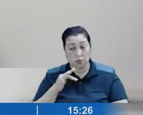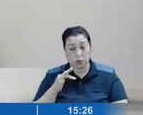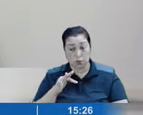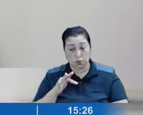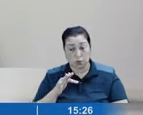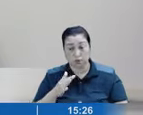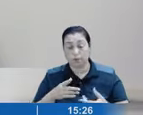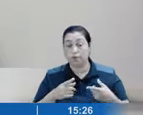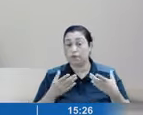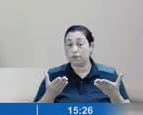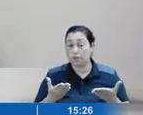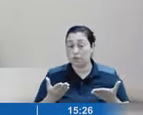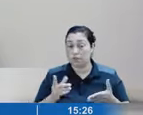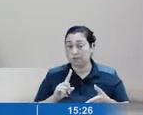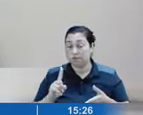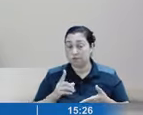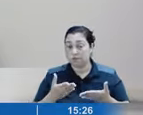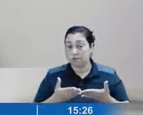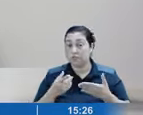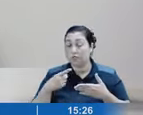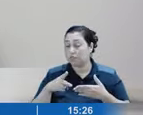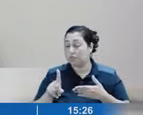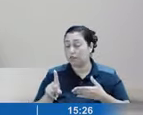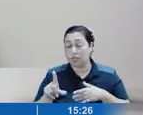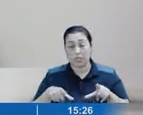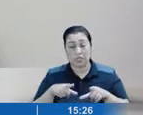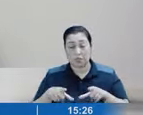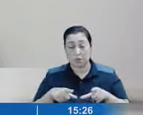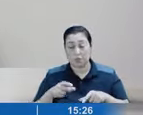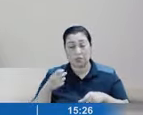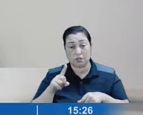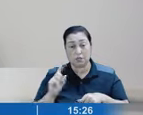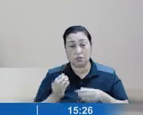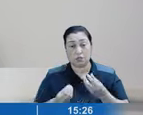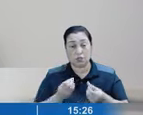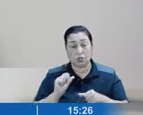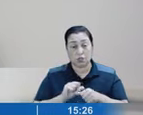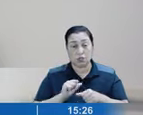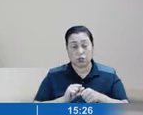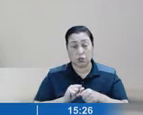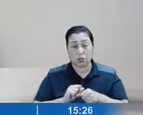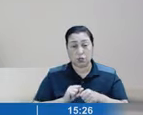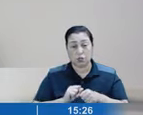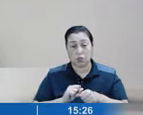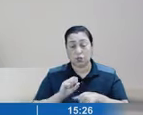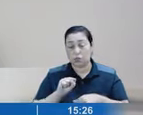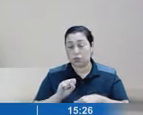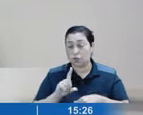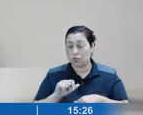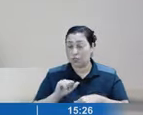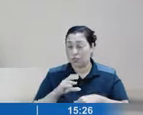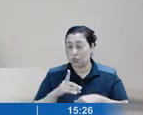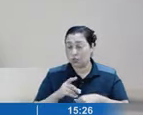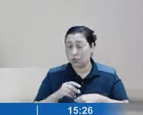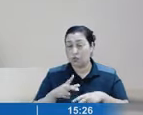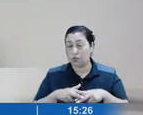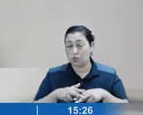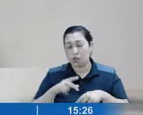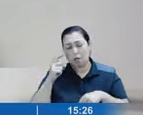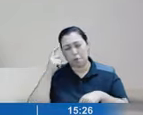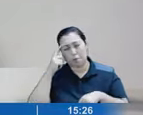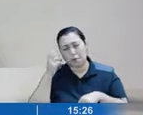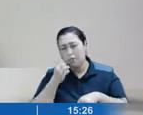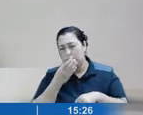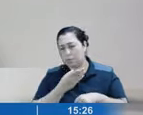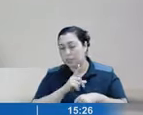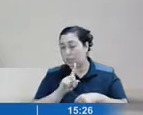nada, né? A gente não recomenda que vá trabalhar depois, porque como é feito sedativos, né? Às vezes o paciente pensa que está